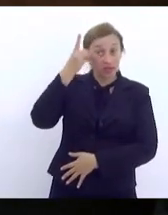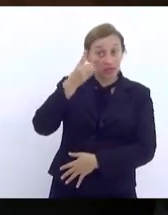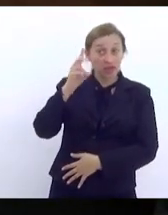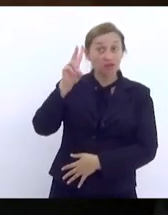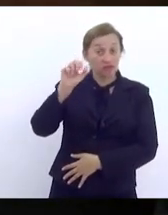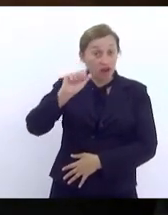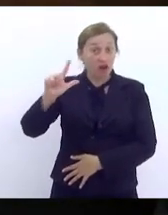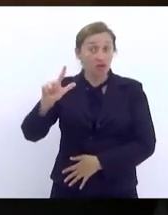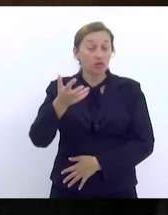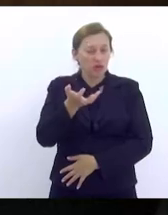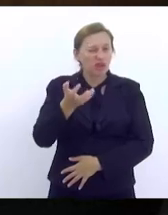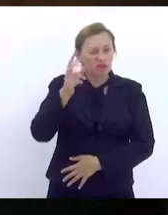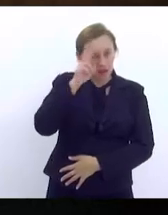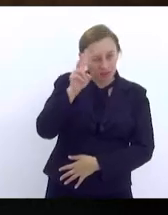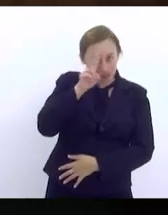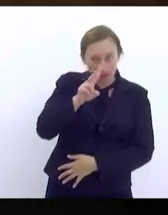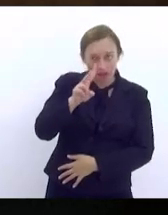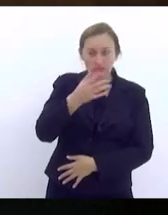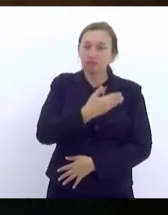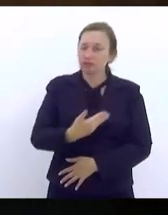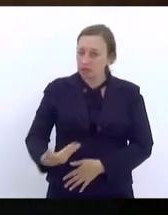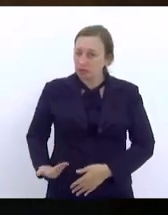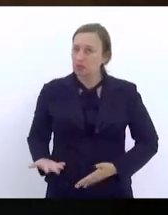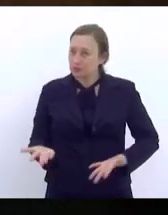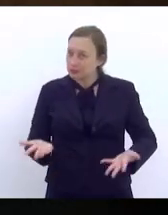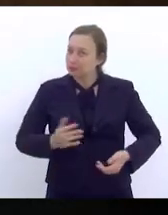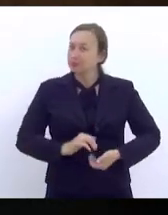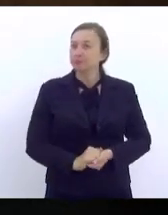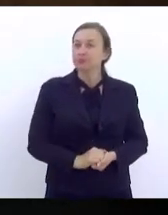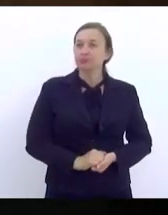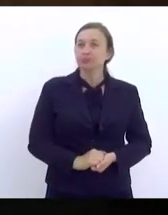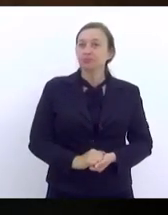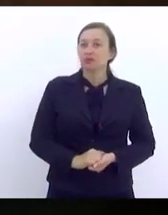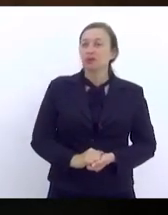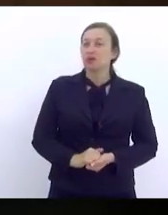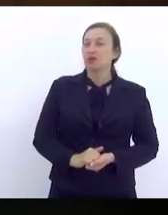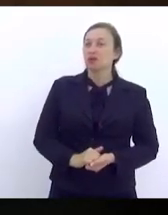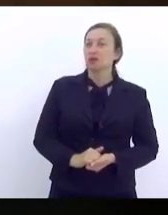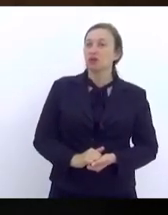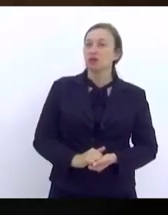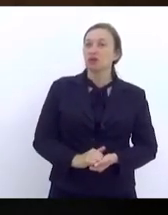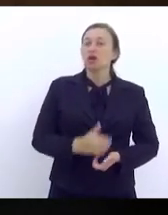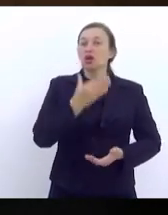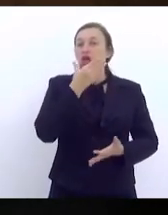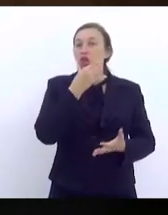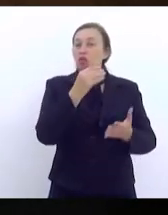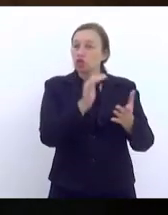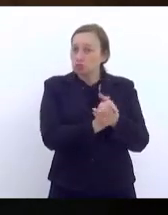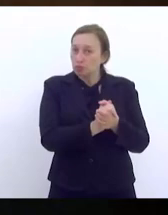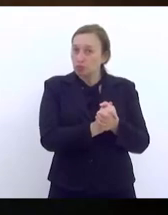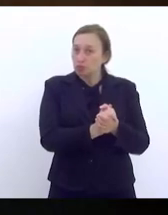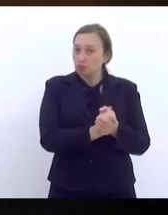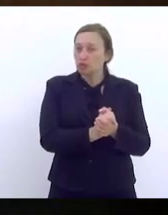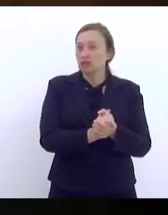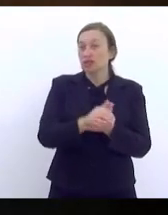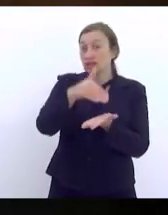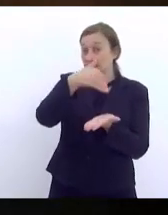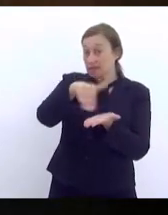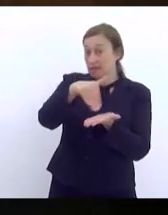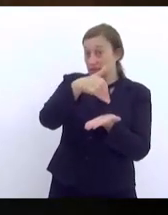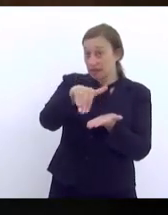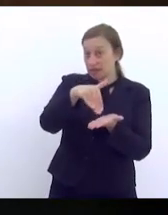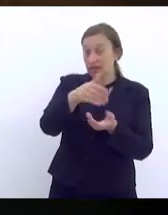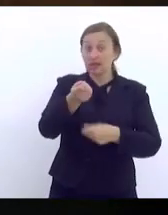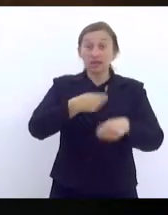quero que lembrar o governador que o marido da secretária de Administração